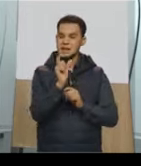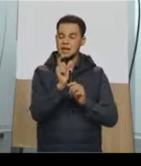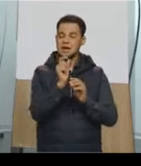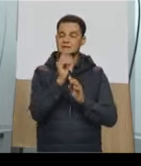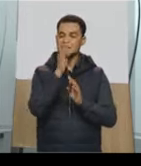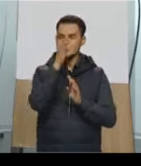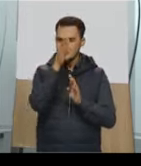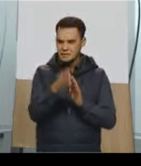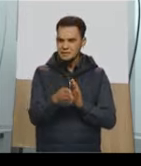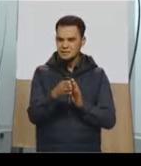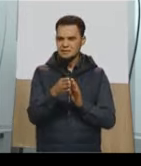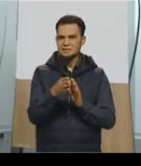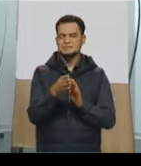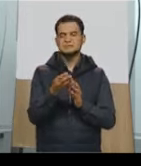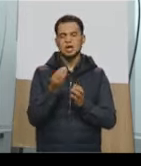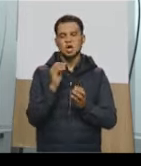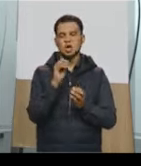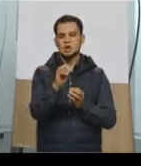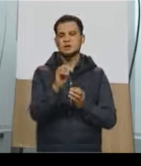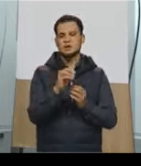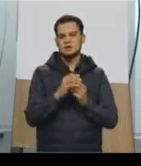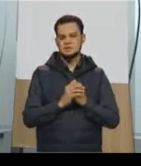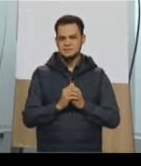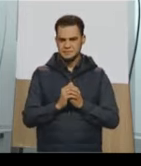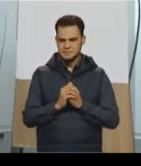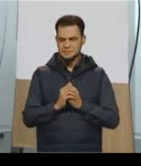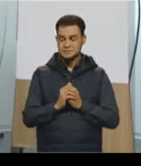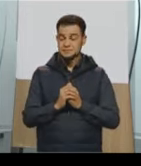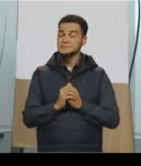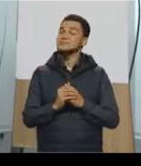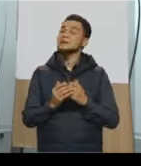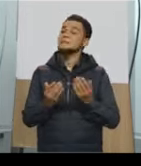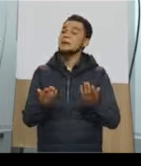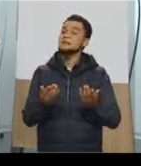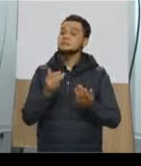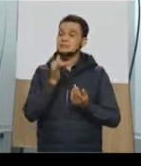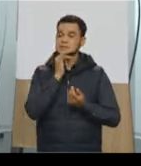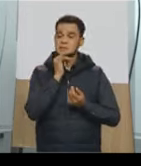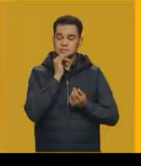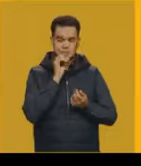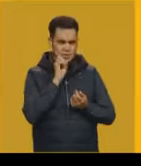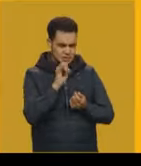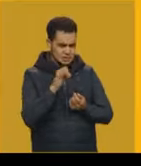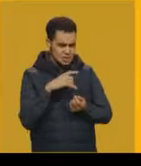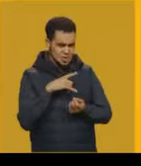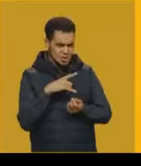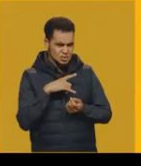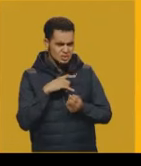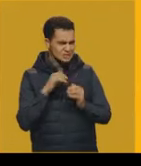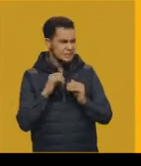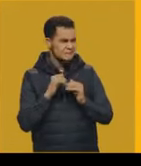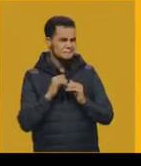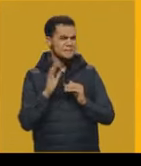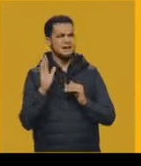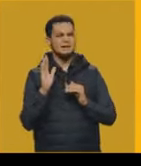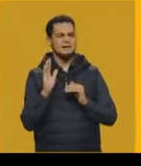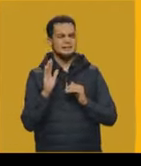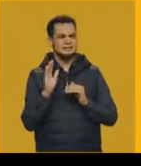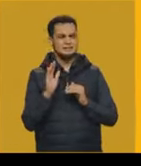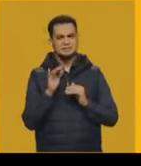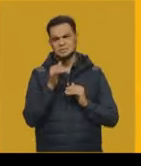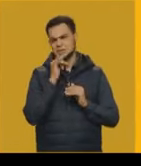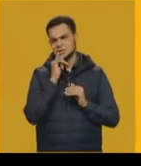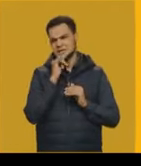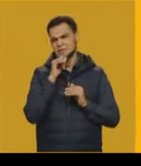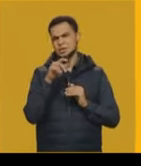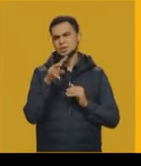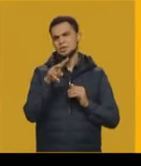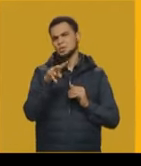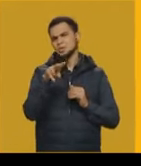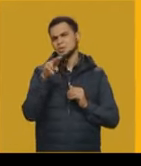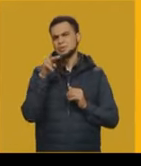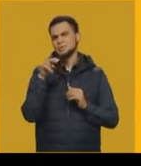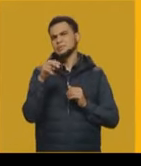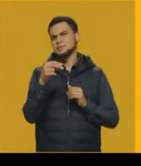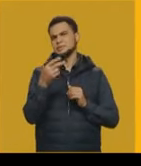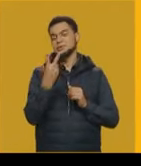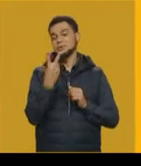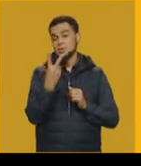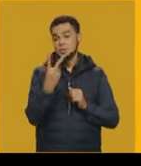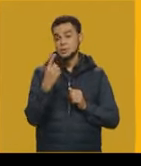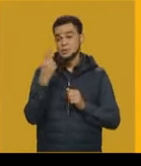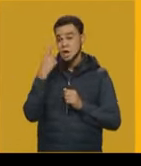está a insaturação. E quando eu tiver mais de uma insaturação, ou seja, 2 duplas ou 2